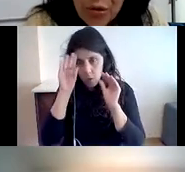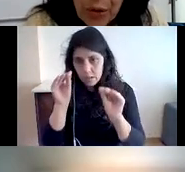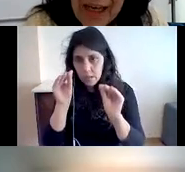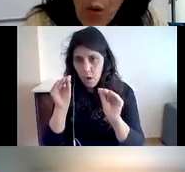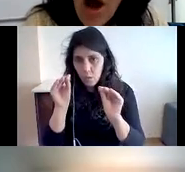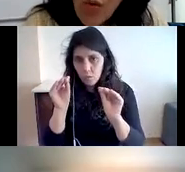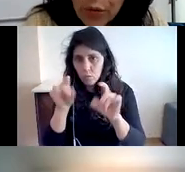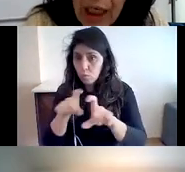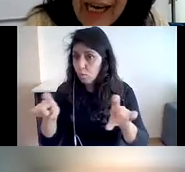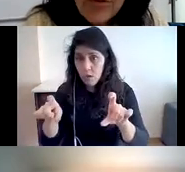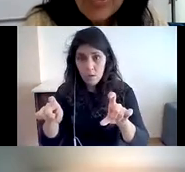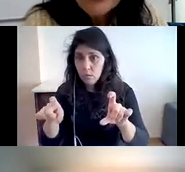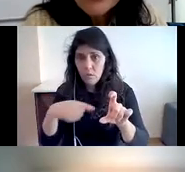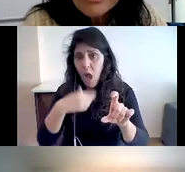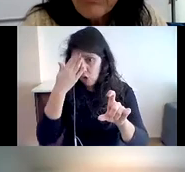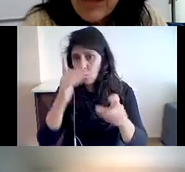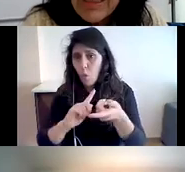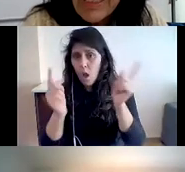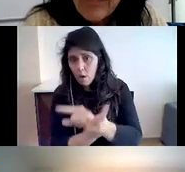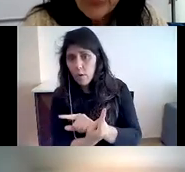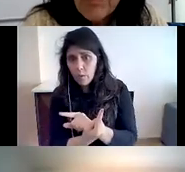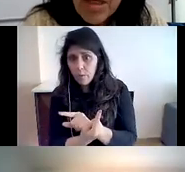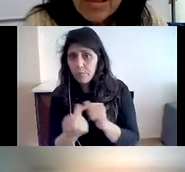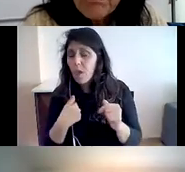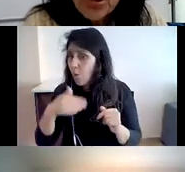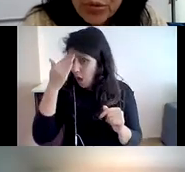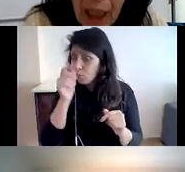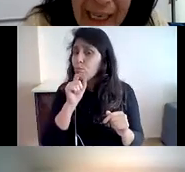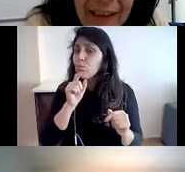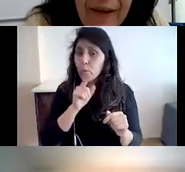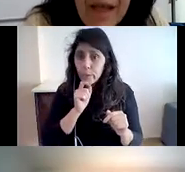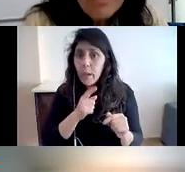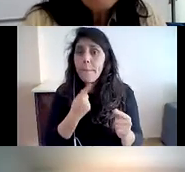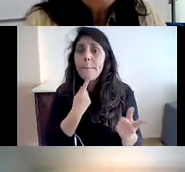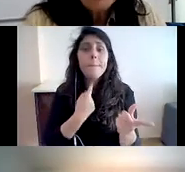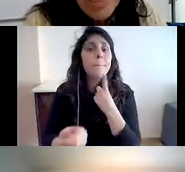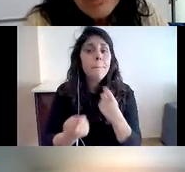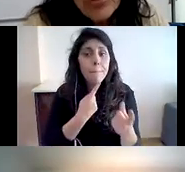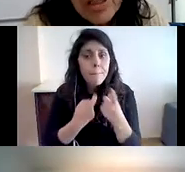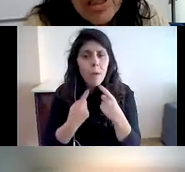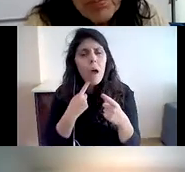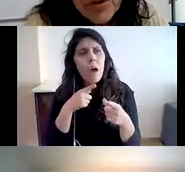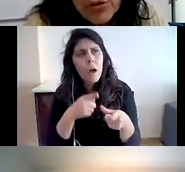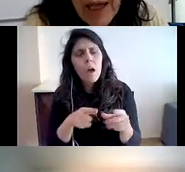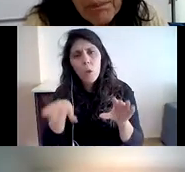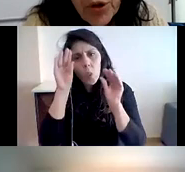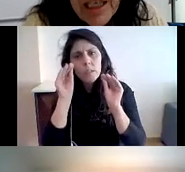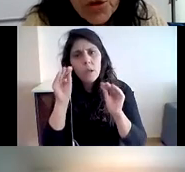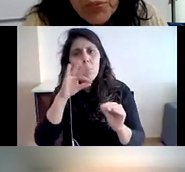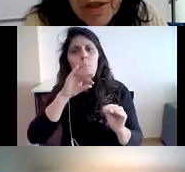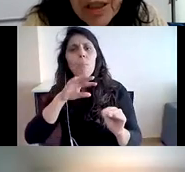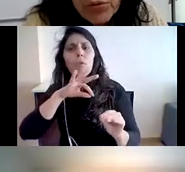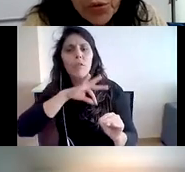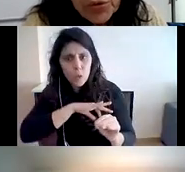ensino secundário. Ao contrário, significará eventualmente perguntar porque é que a educação profissional, porque